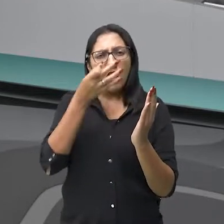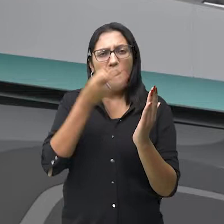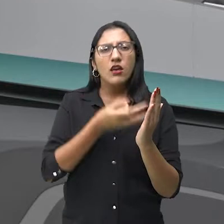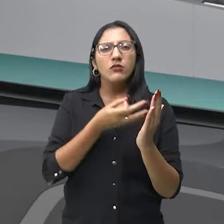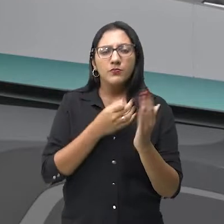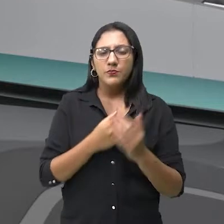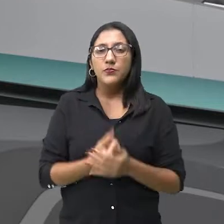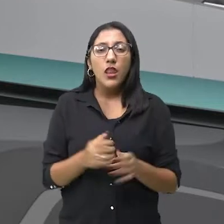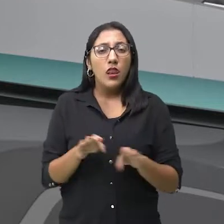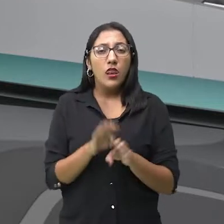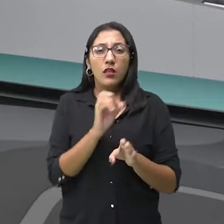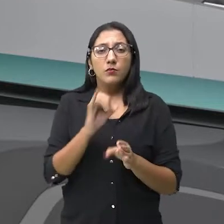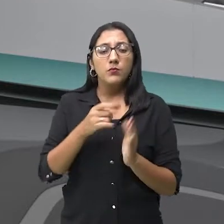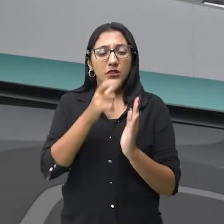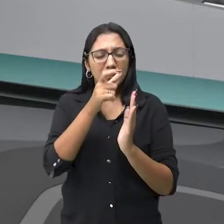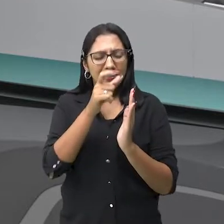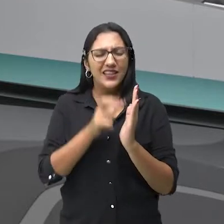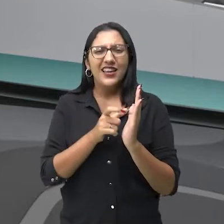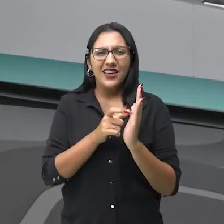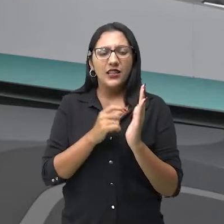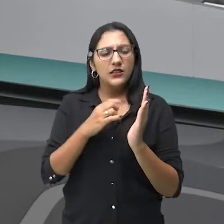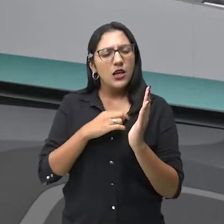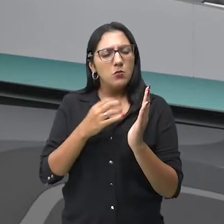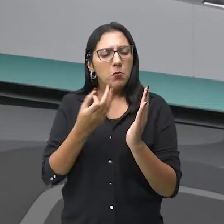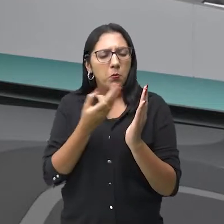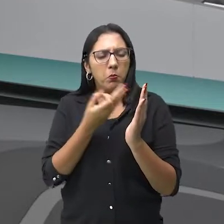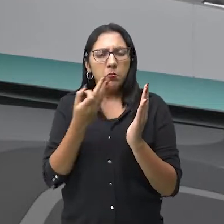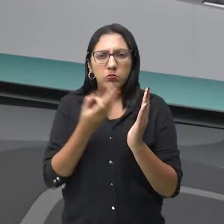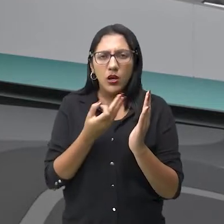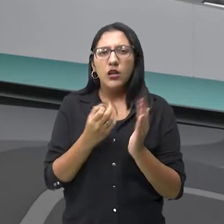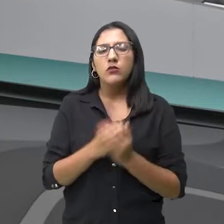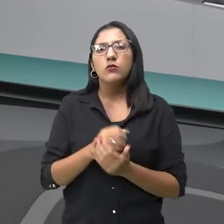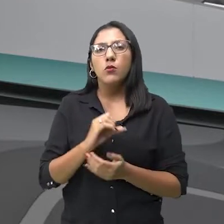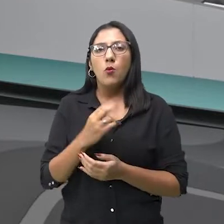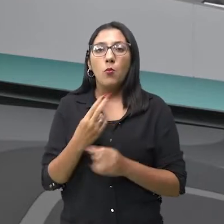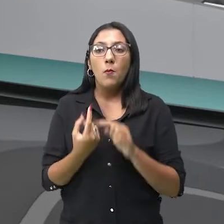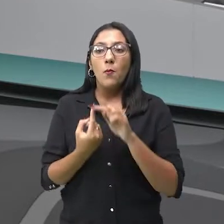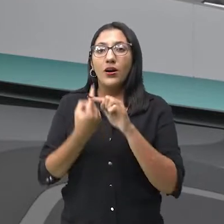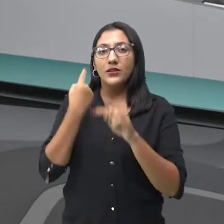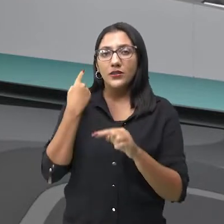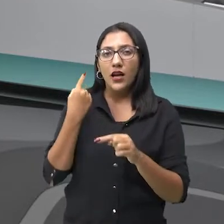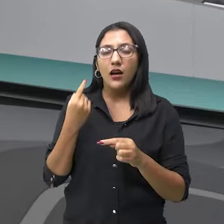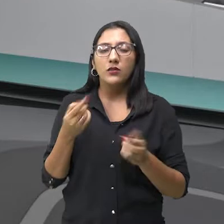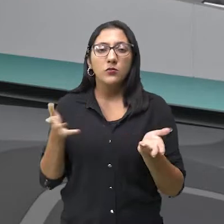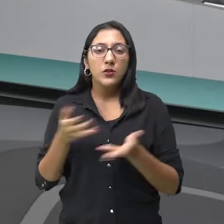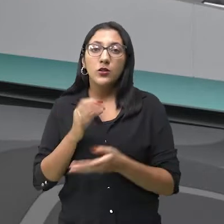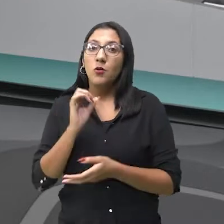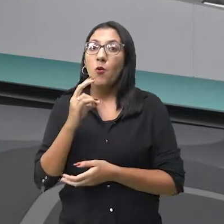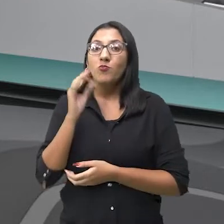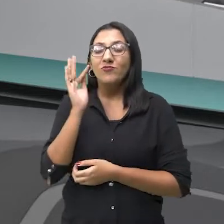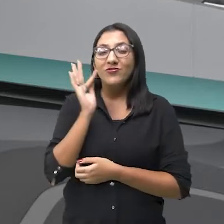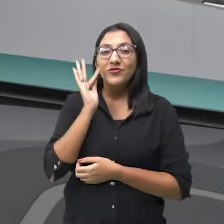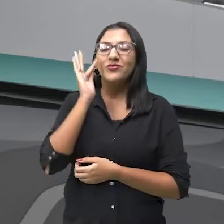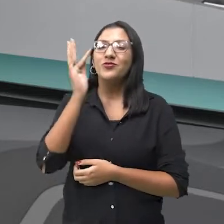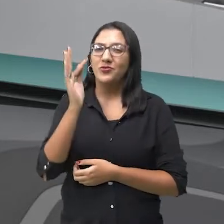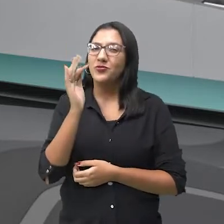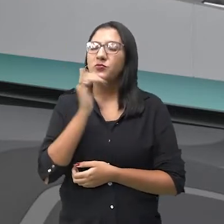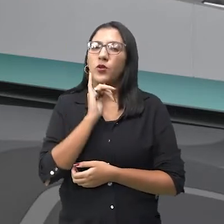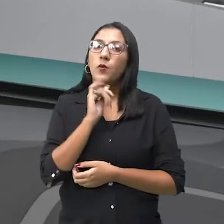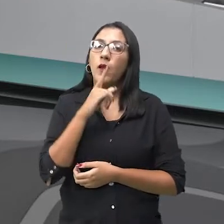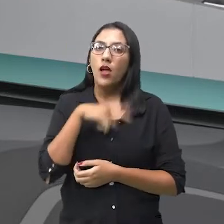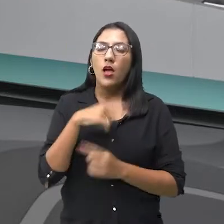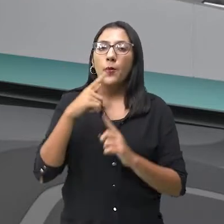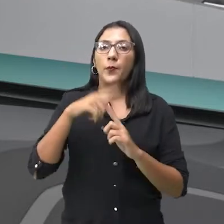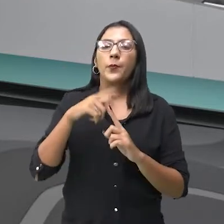e se o tempo desse texto está adequado. Olha, se é tudo no passado, se é tudo no presente, se é tudo no futuro, por exemplo. Isso